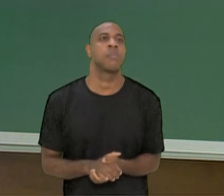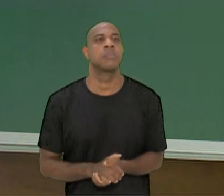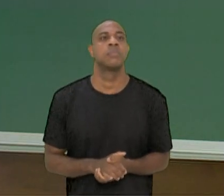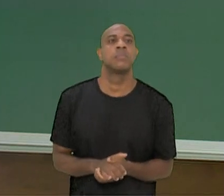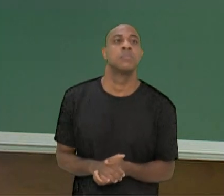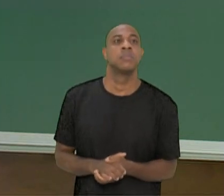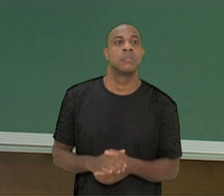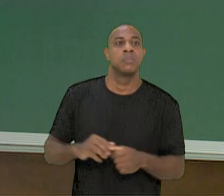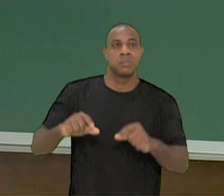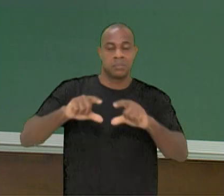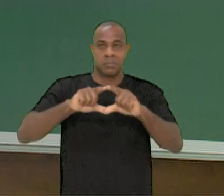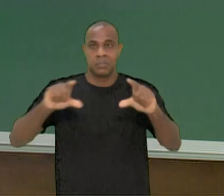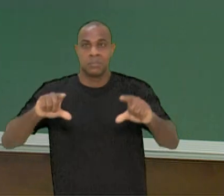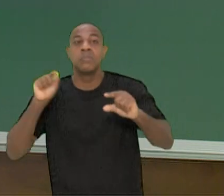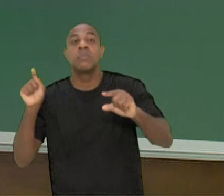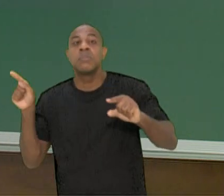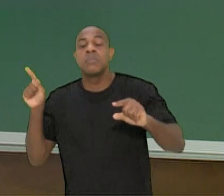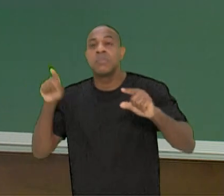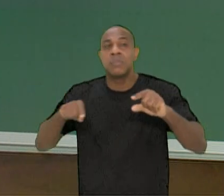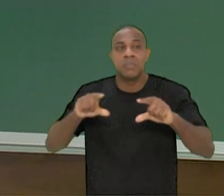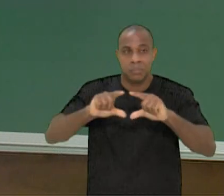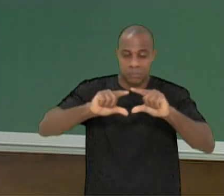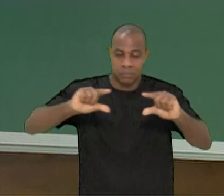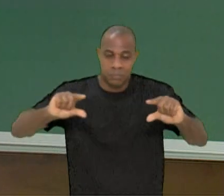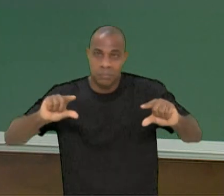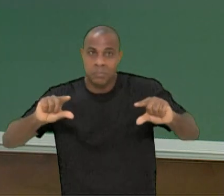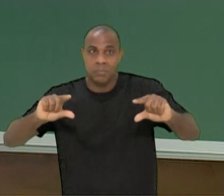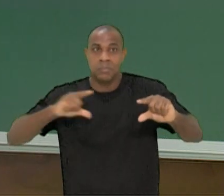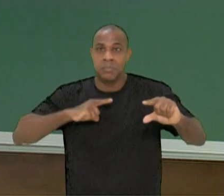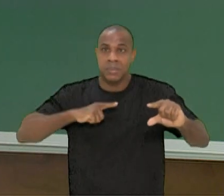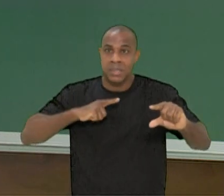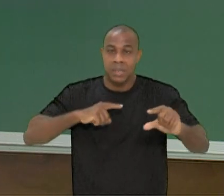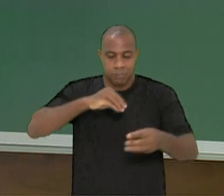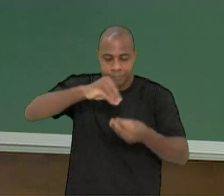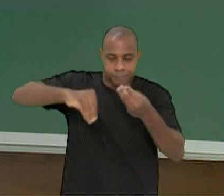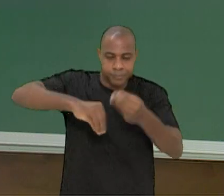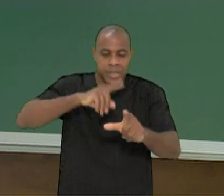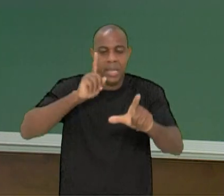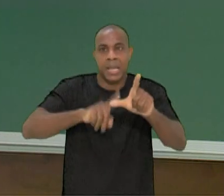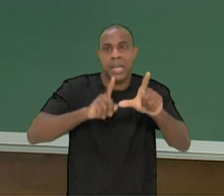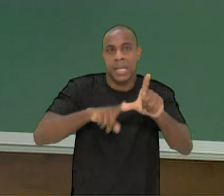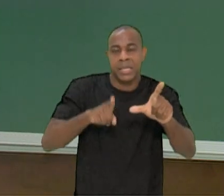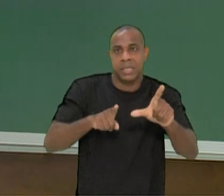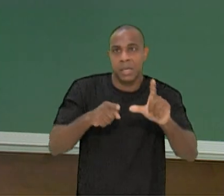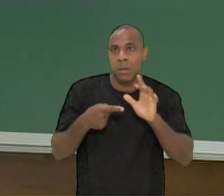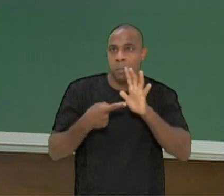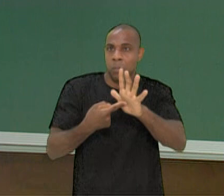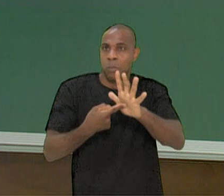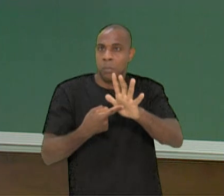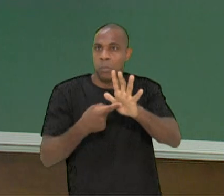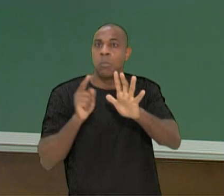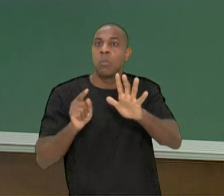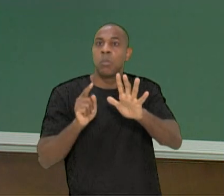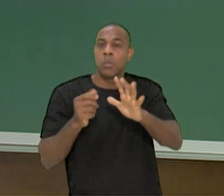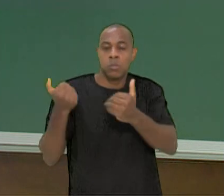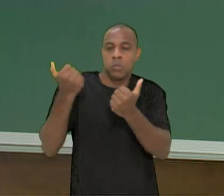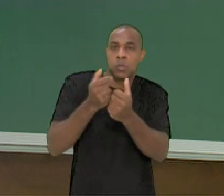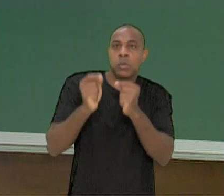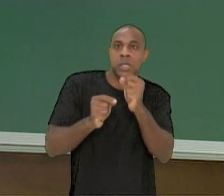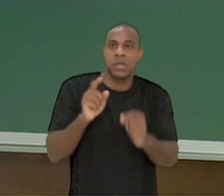Uma expressão algébrica é o quê? É uma expressão que contém letras representando valores. Essas letras são